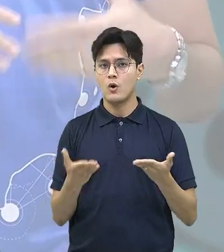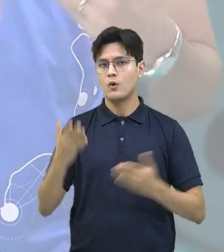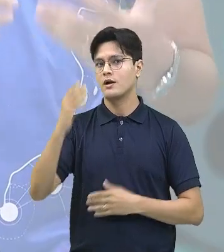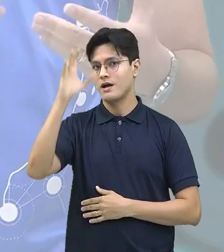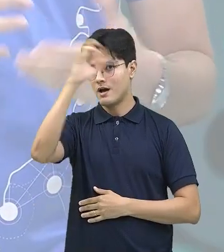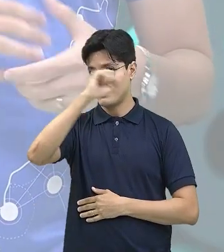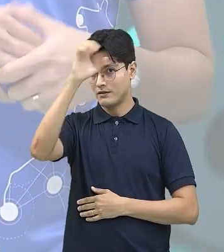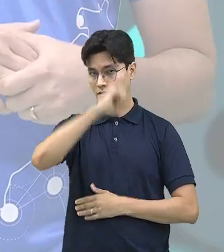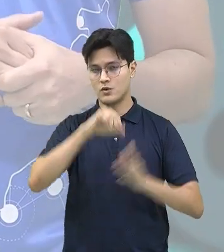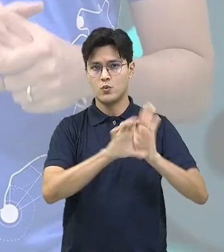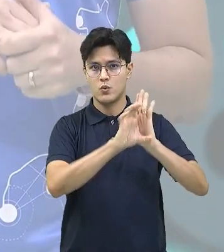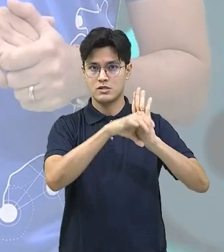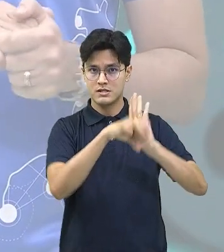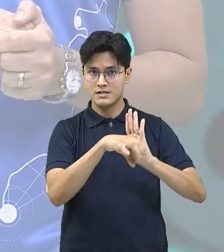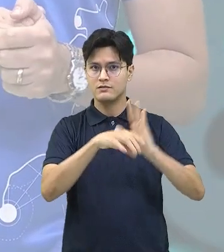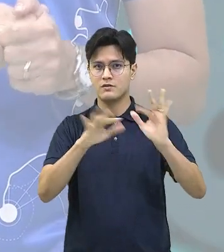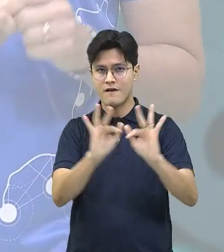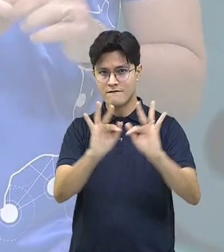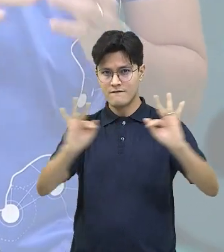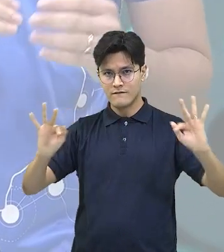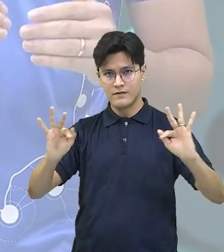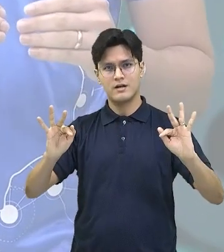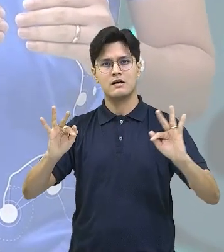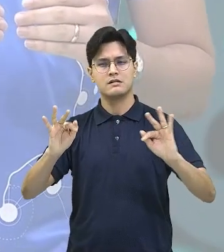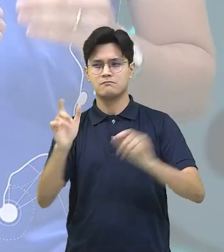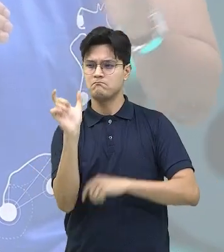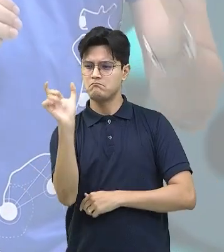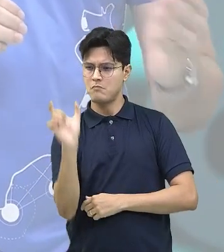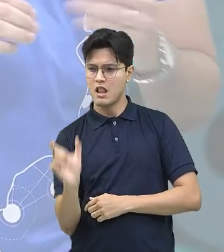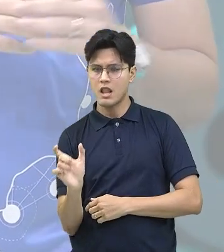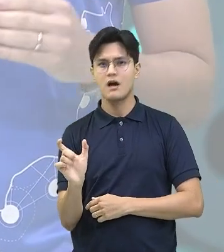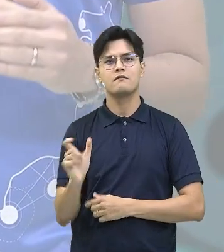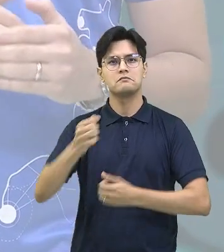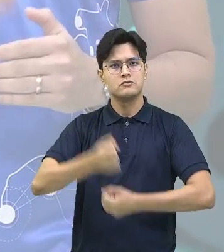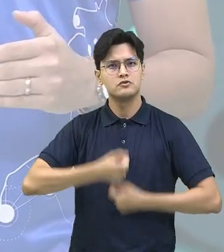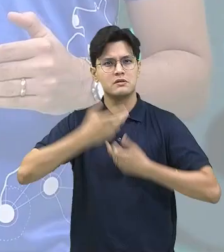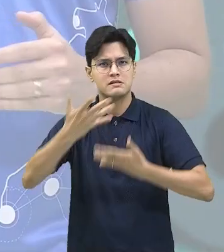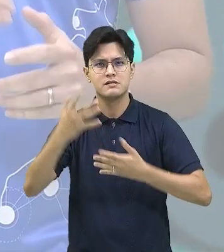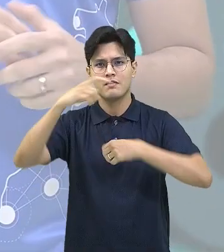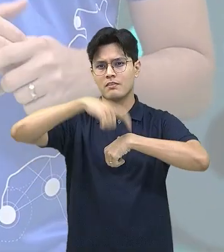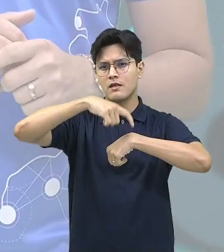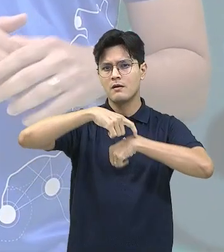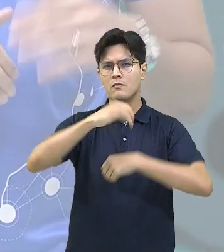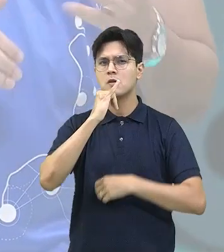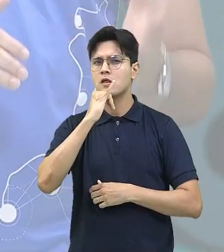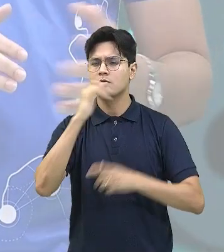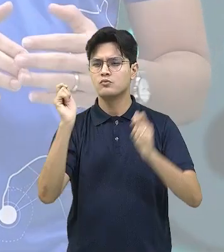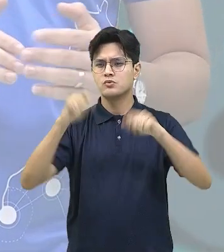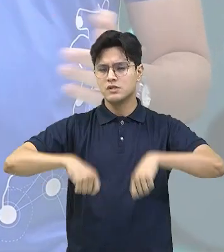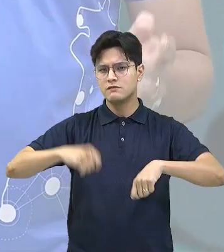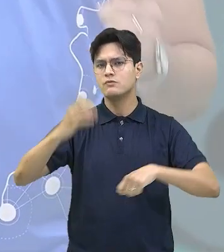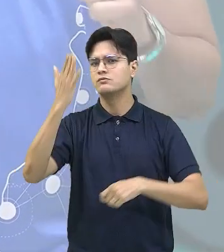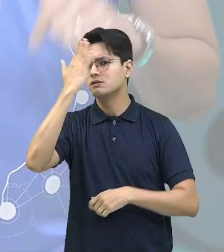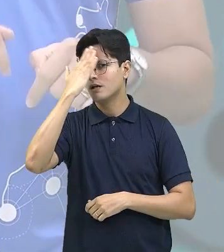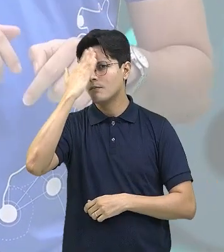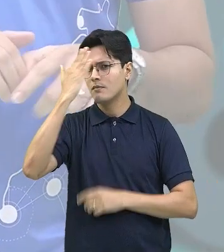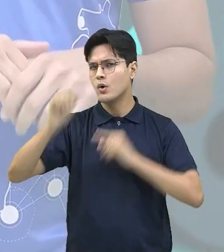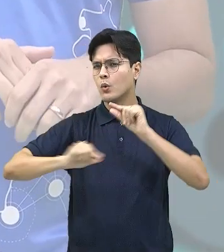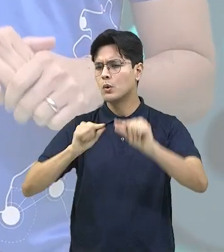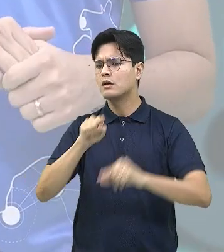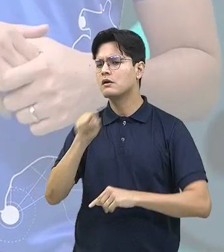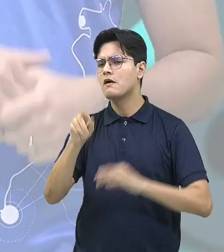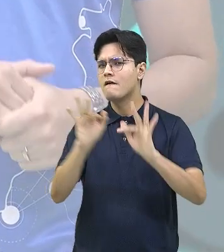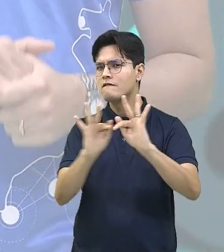são palavras que nos ajudam a identificar se aquela frase está no passado, no presente ou no futuro. Como o